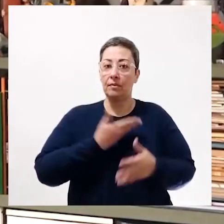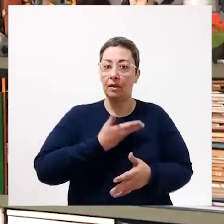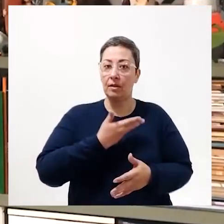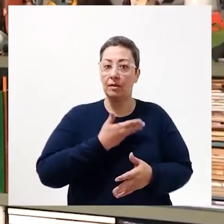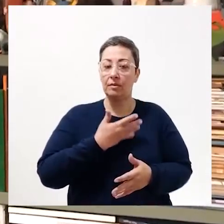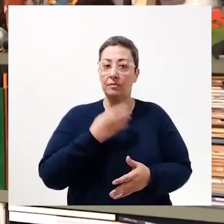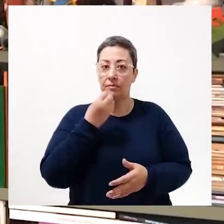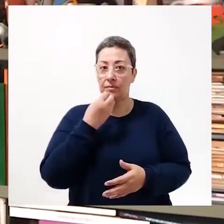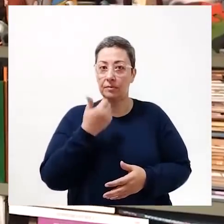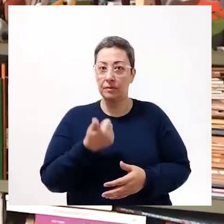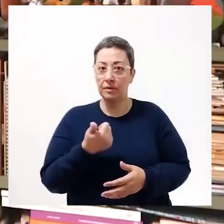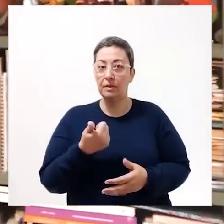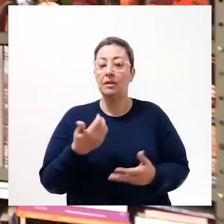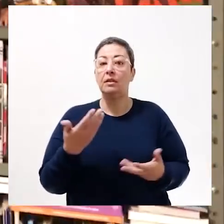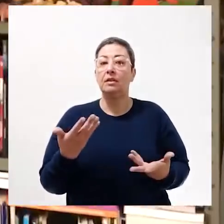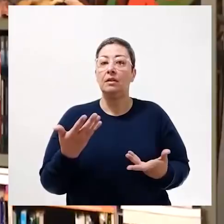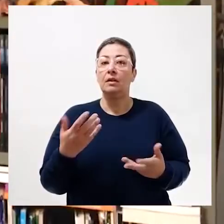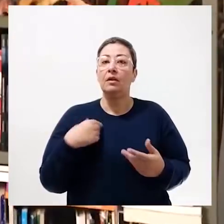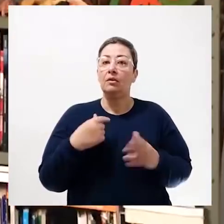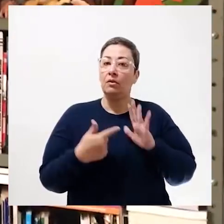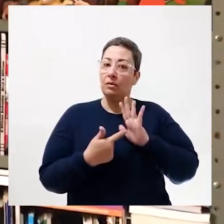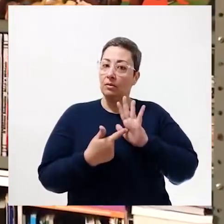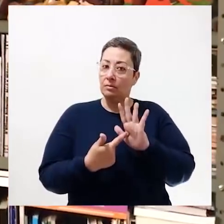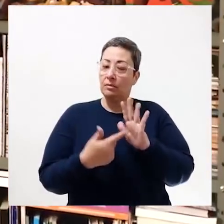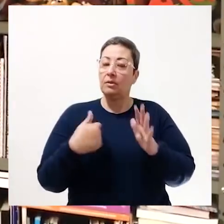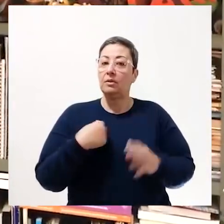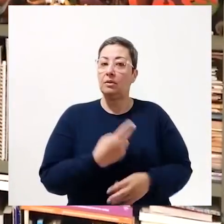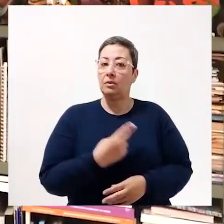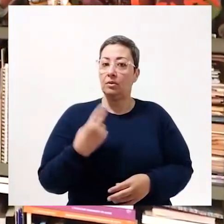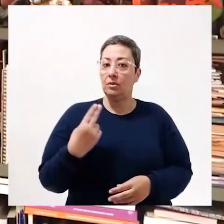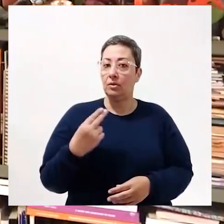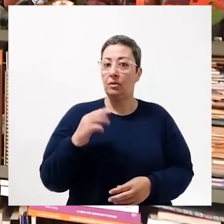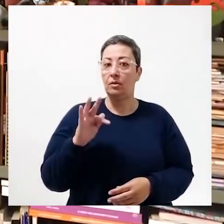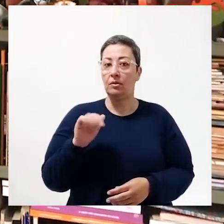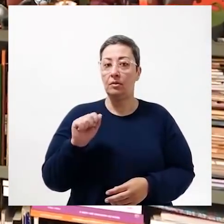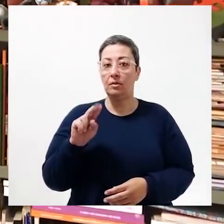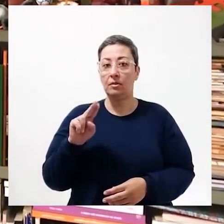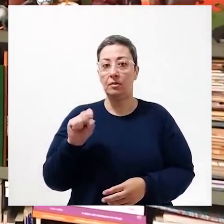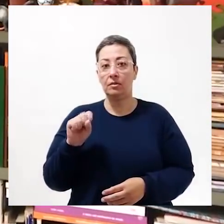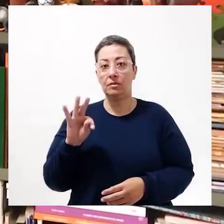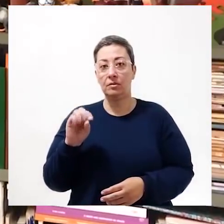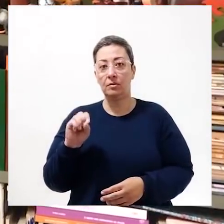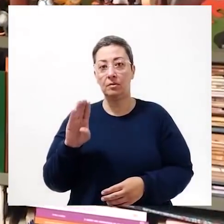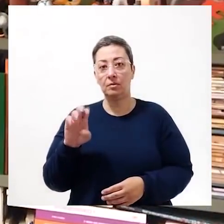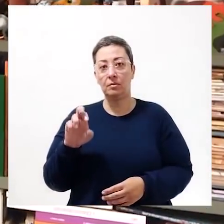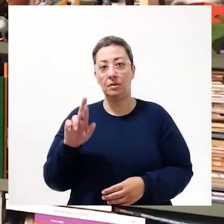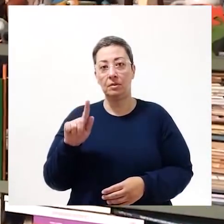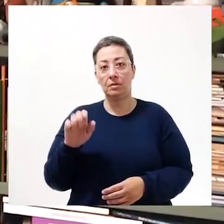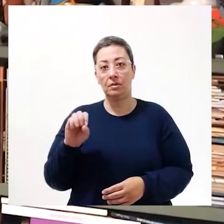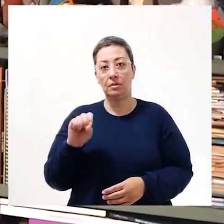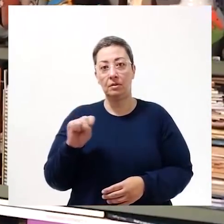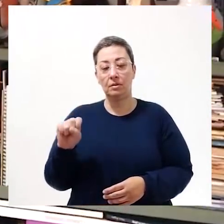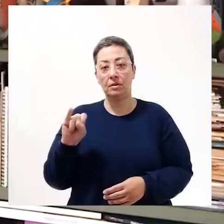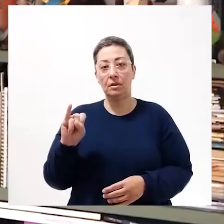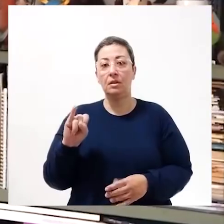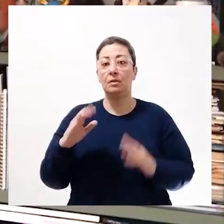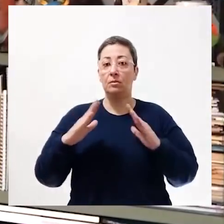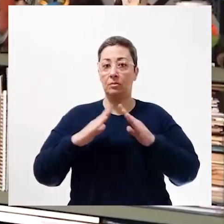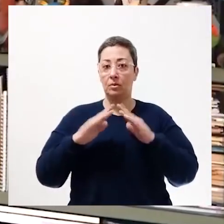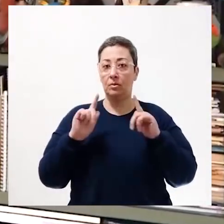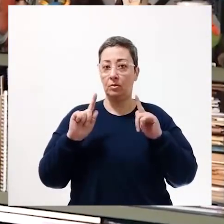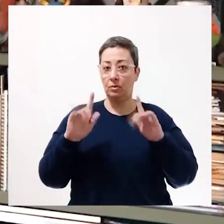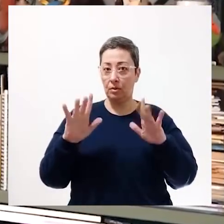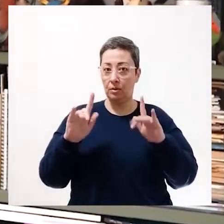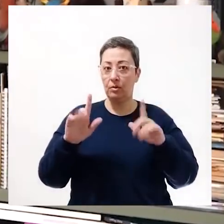Olá amigos, tudo bem? Deixa eu me apresentar. Eu sou Fausto Bergossi, moro em Guarulhos e